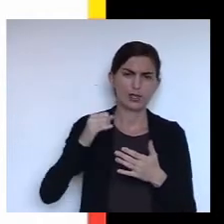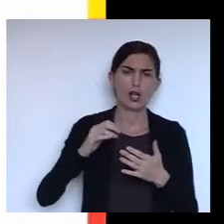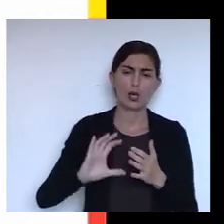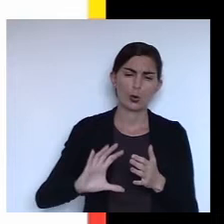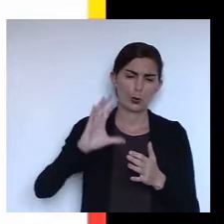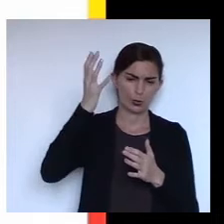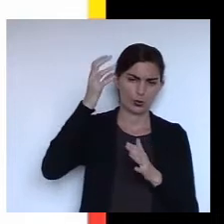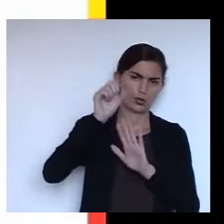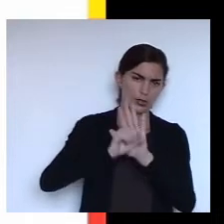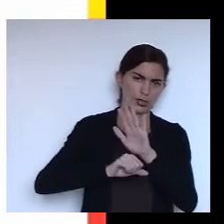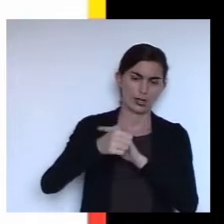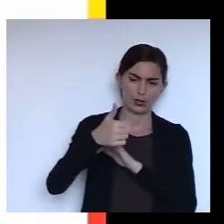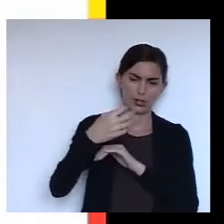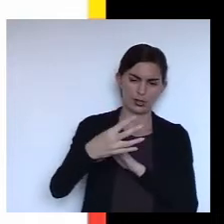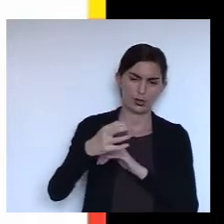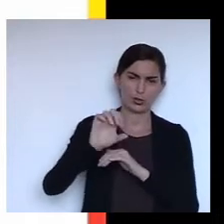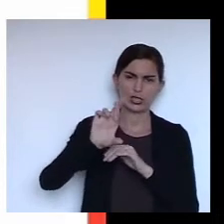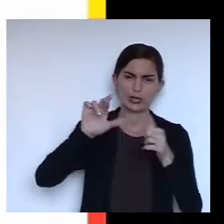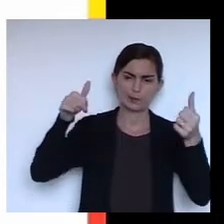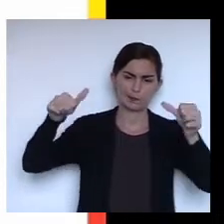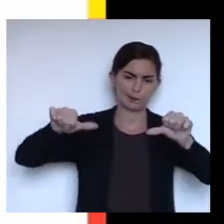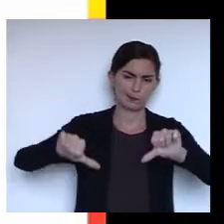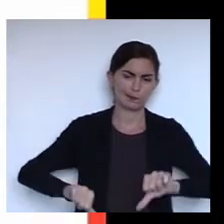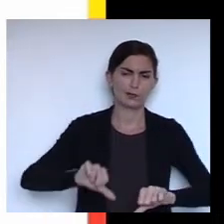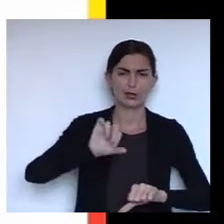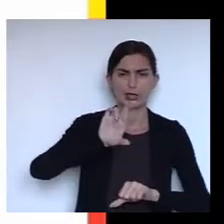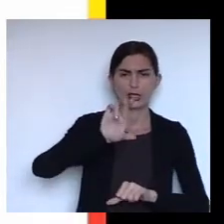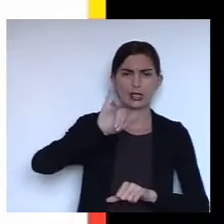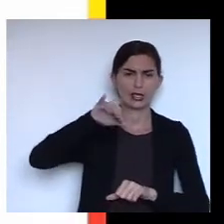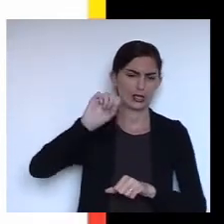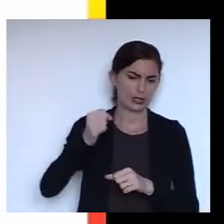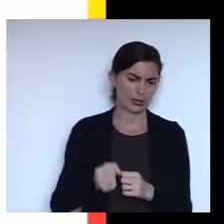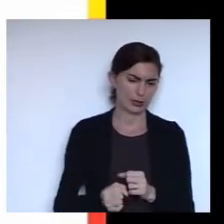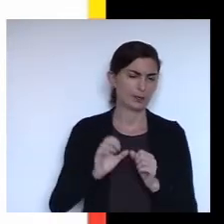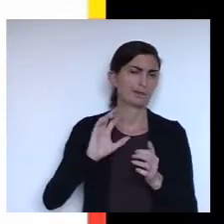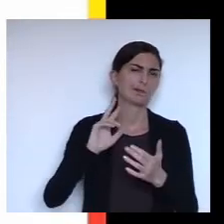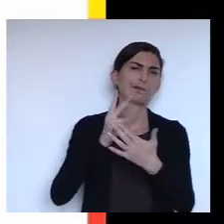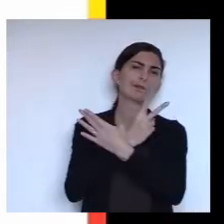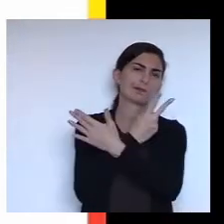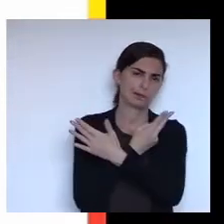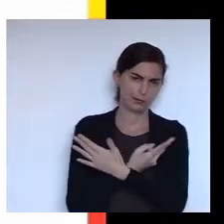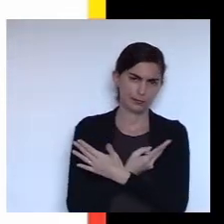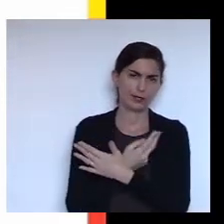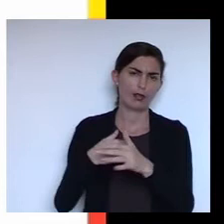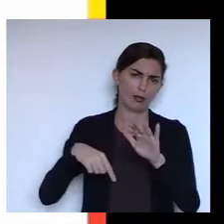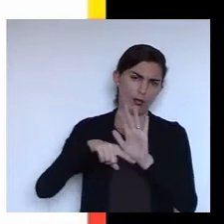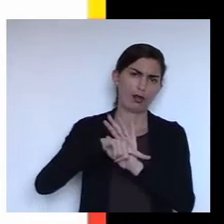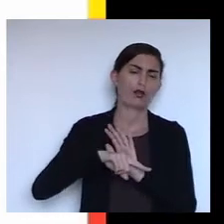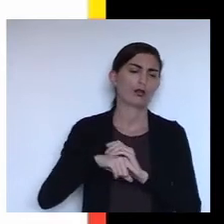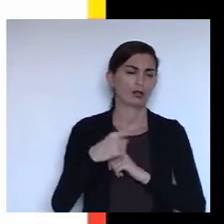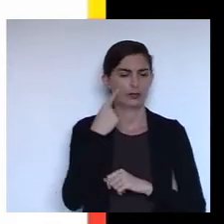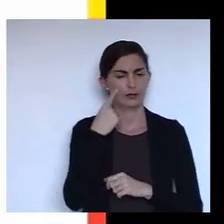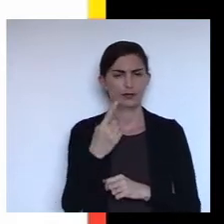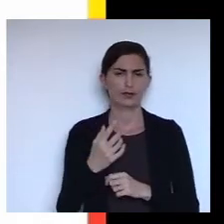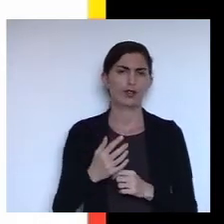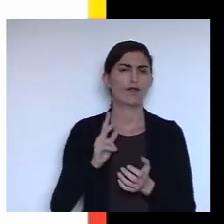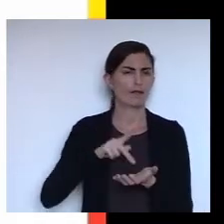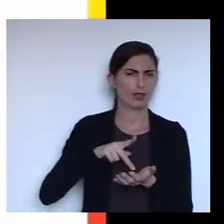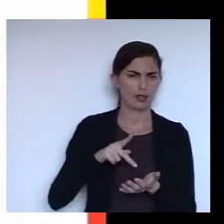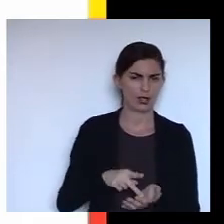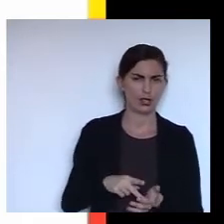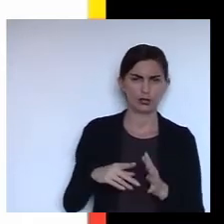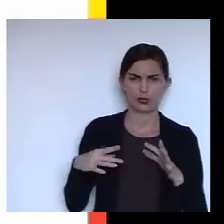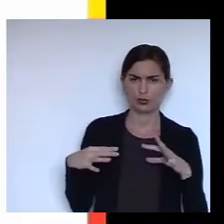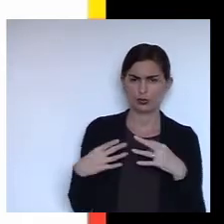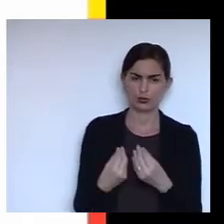do século XIV. Tá? Alguns fatores foram positivos por um lado, negativos por outro. Na verdade,